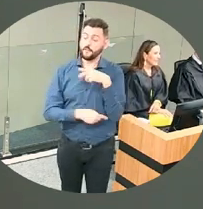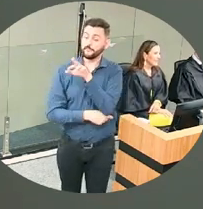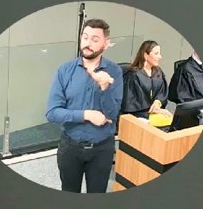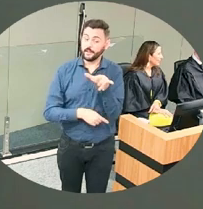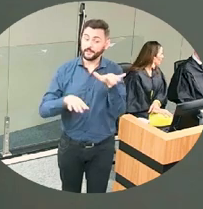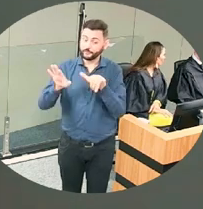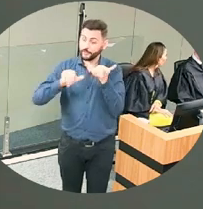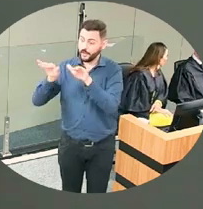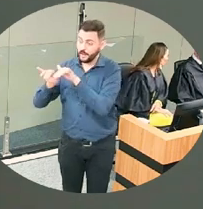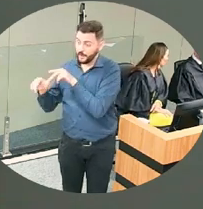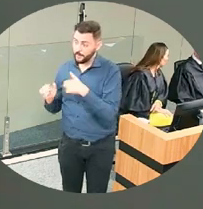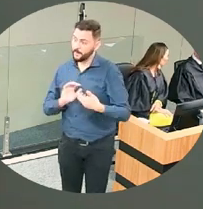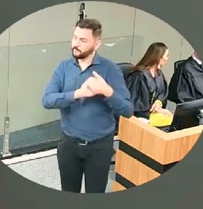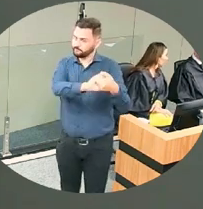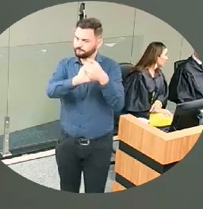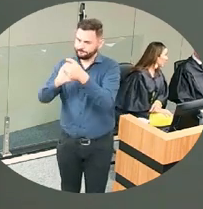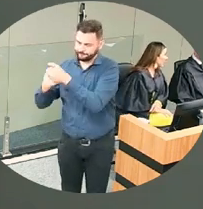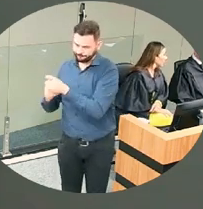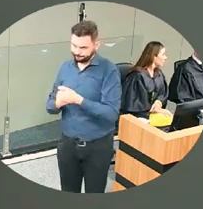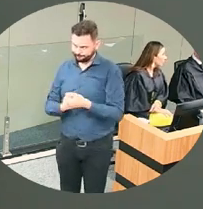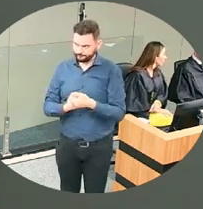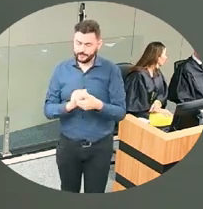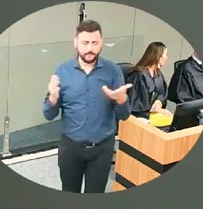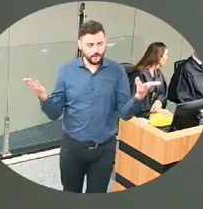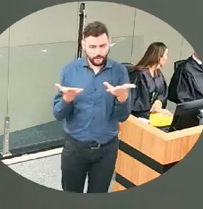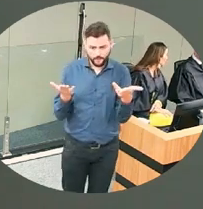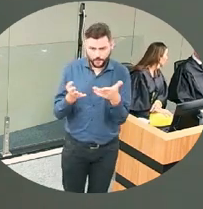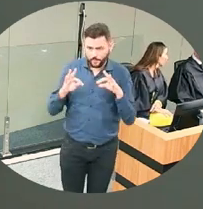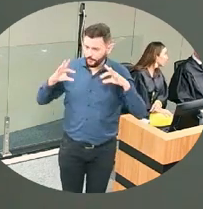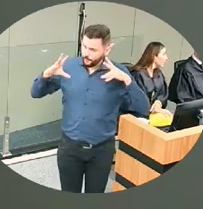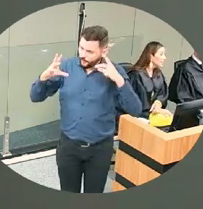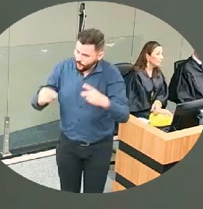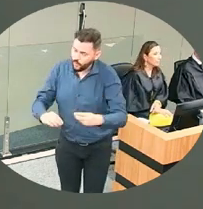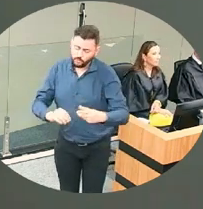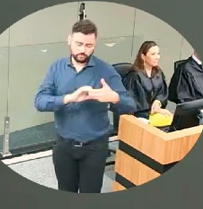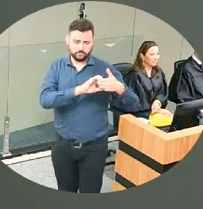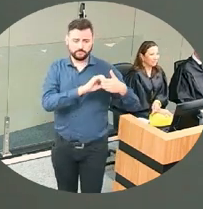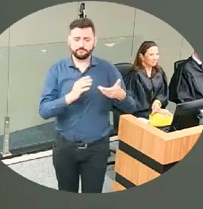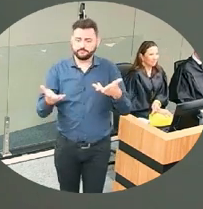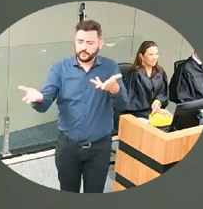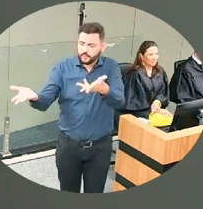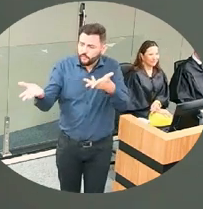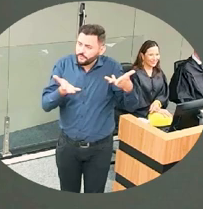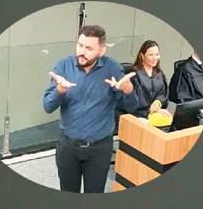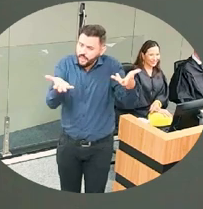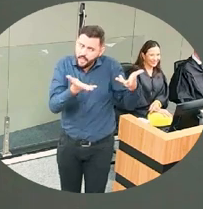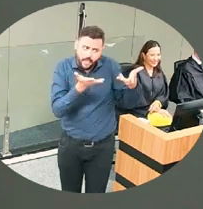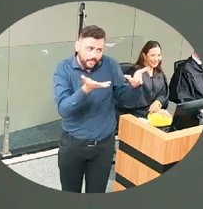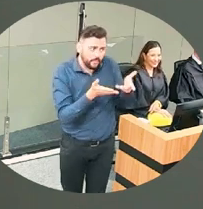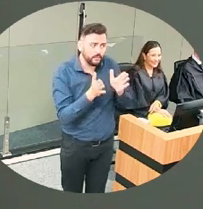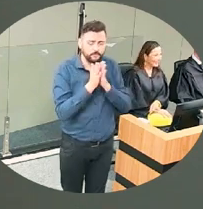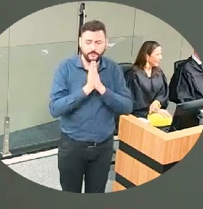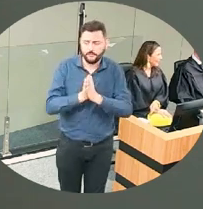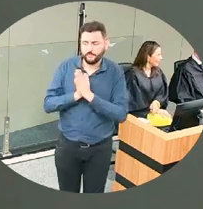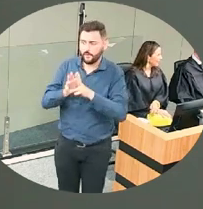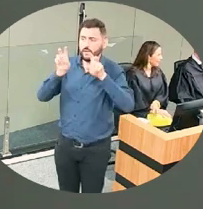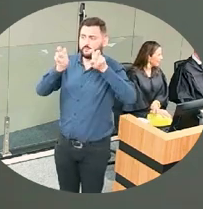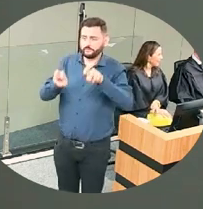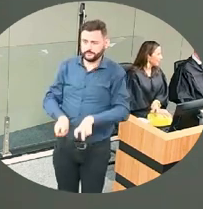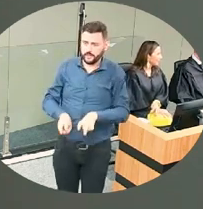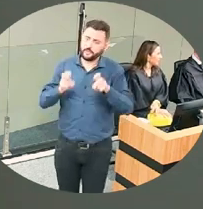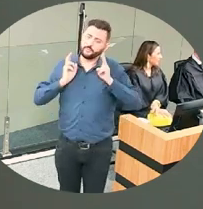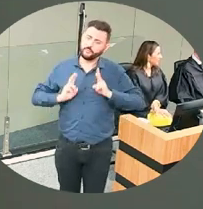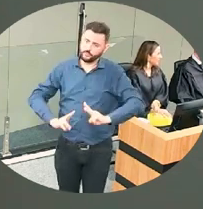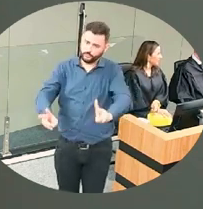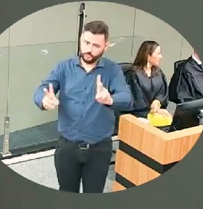setor da plateia para os cumprimentos Pedimos que os demais convidados dos outros setores continuem em seus lugares aguardando serem